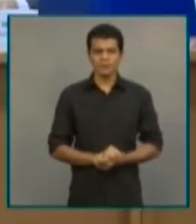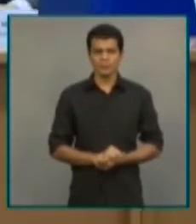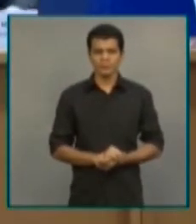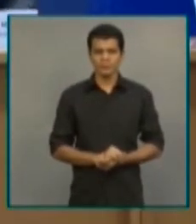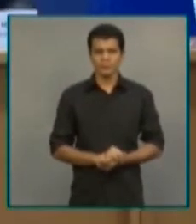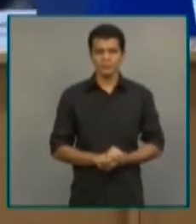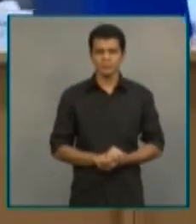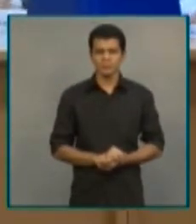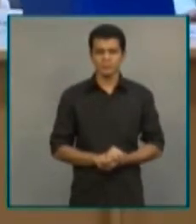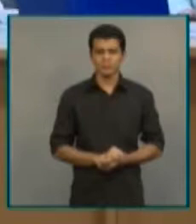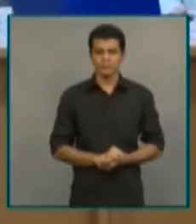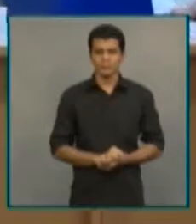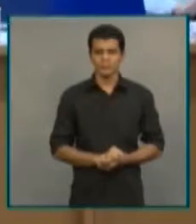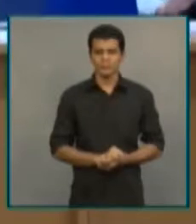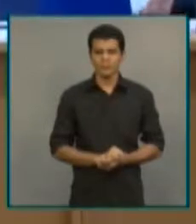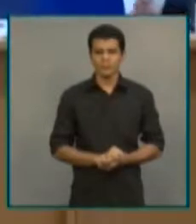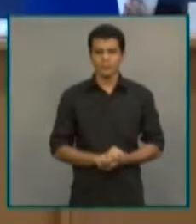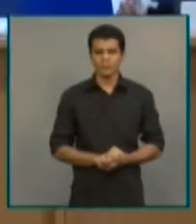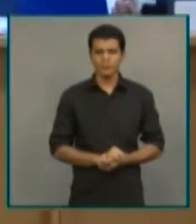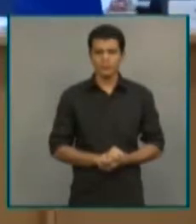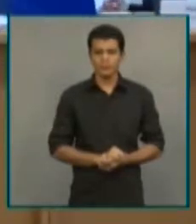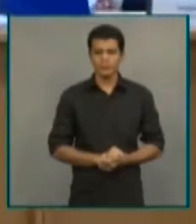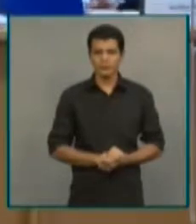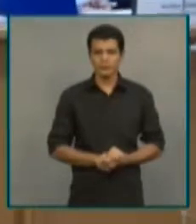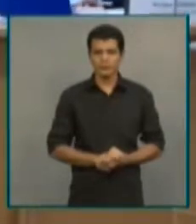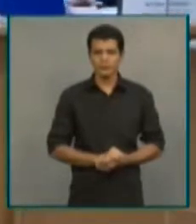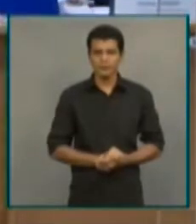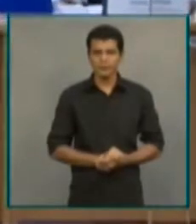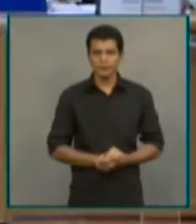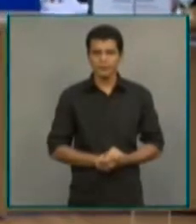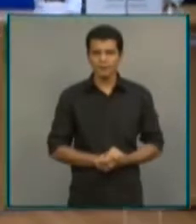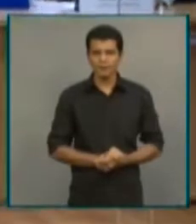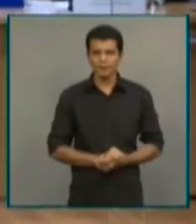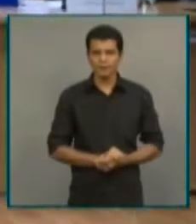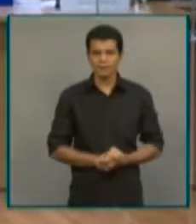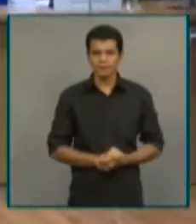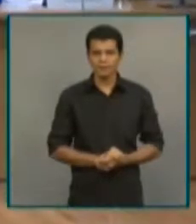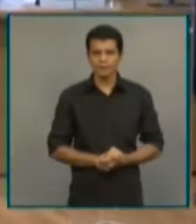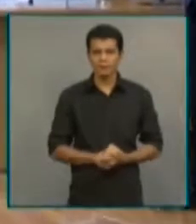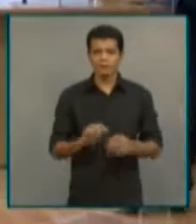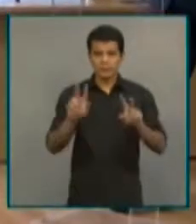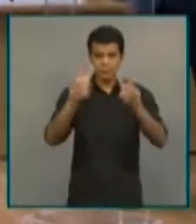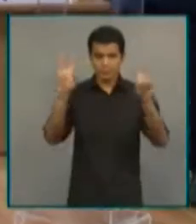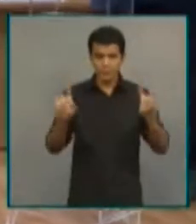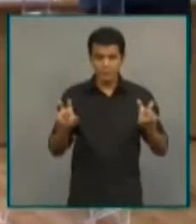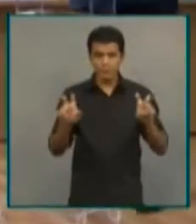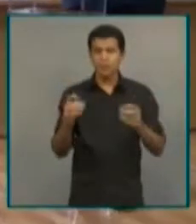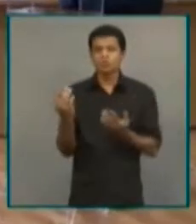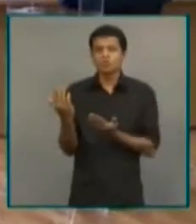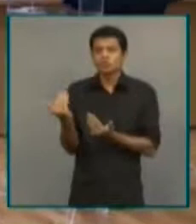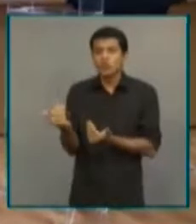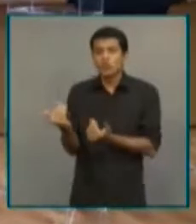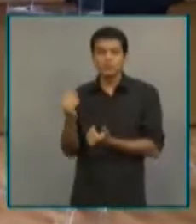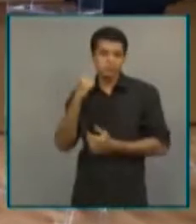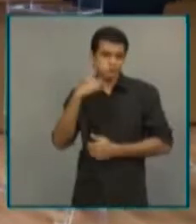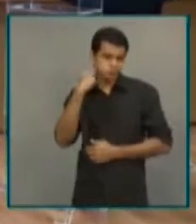O tema da próxima pergunta, presidenciável Luiz Antônio, jovem advocacia.